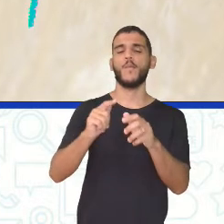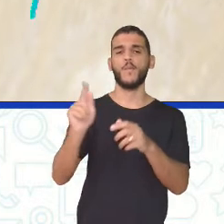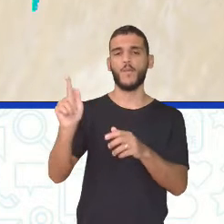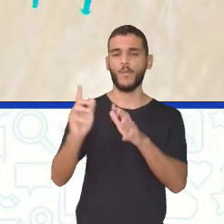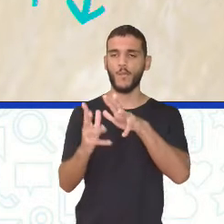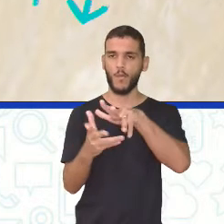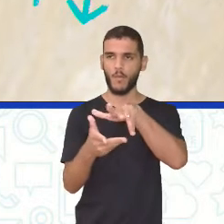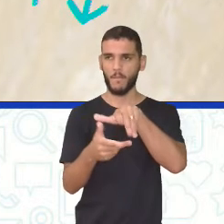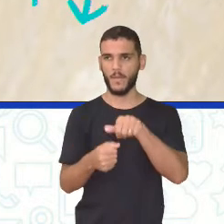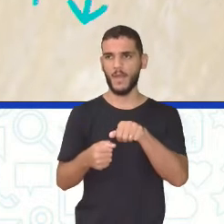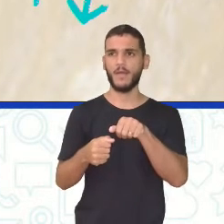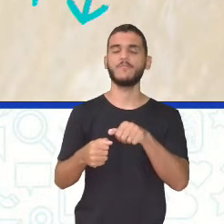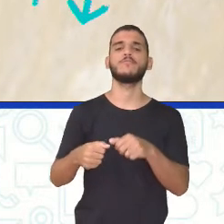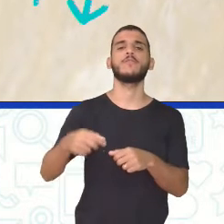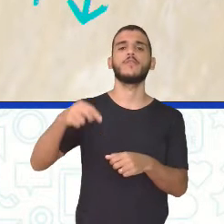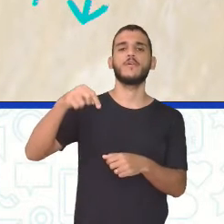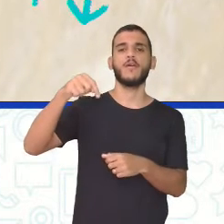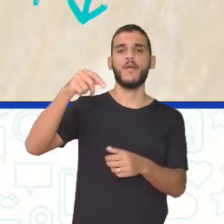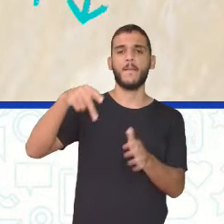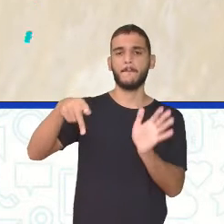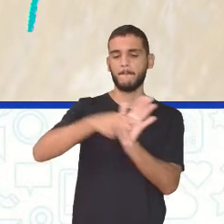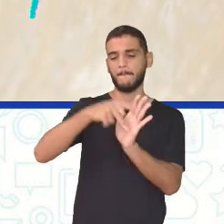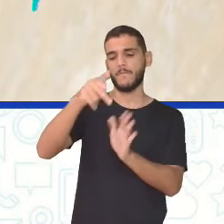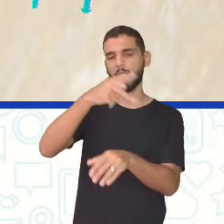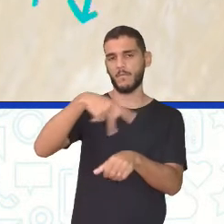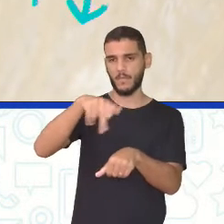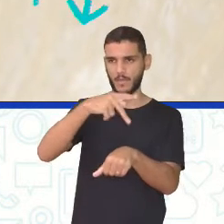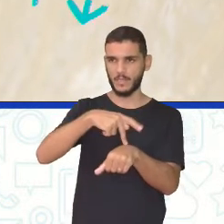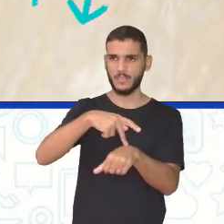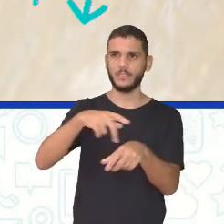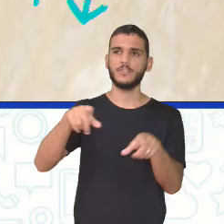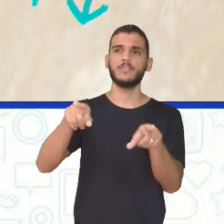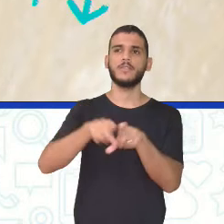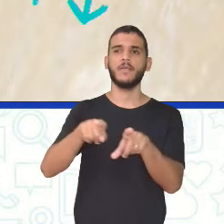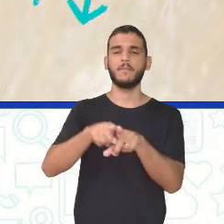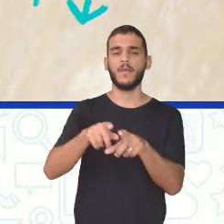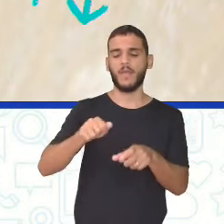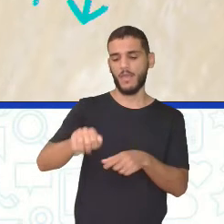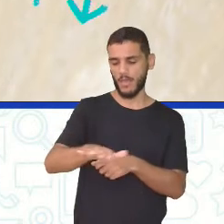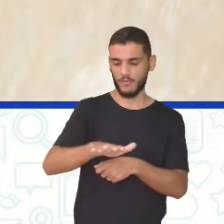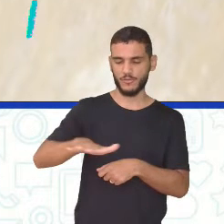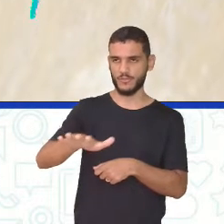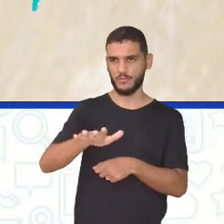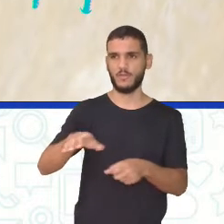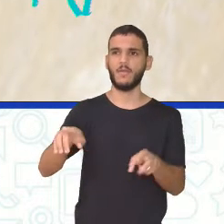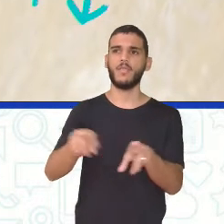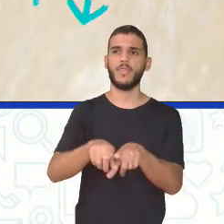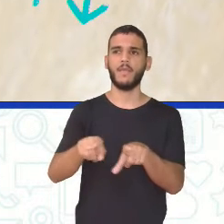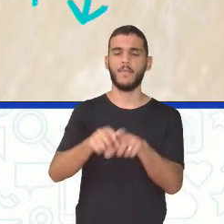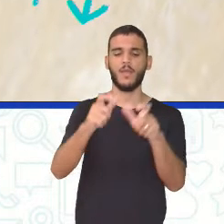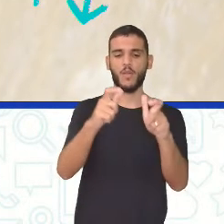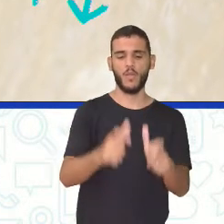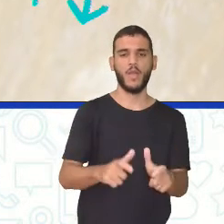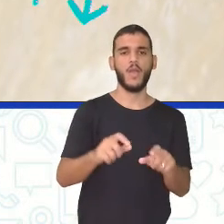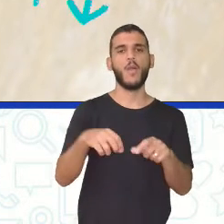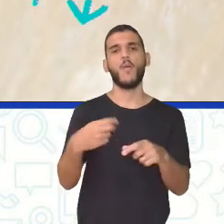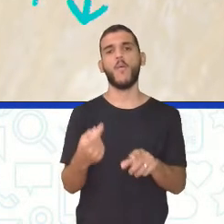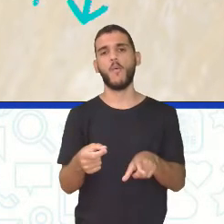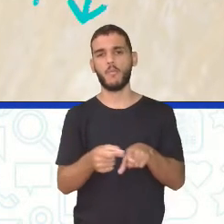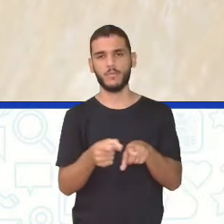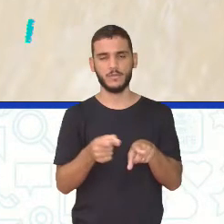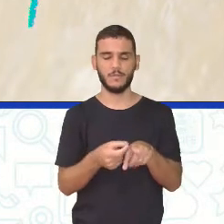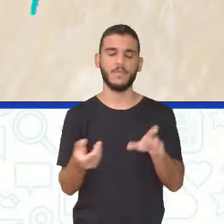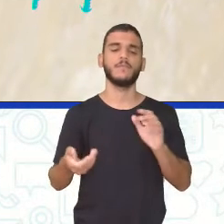nacional, regional ou local. Isso vai variar, né, minha gente? Dependendo de onde você parta, né, dependendo de onde você vai observar,